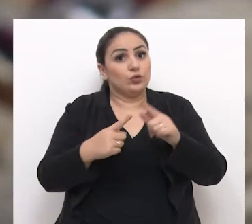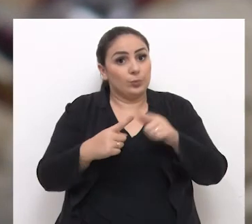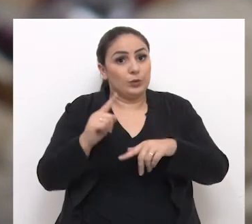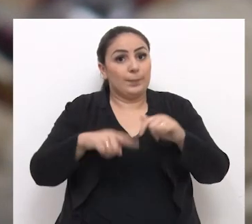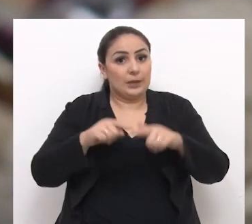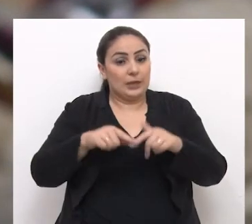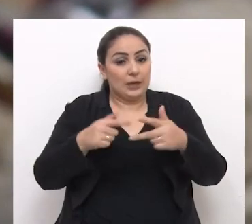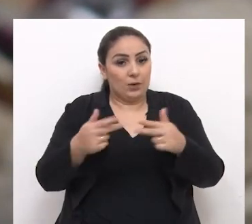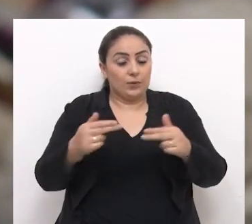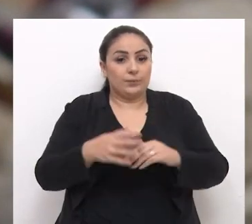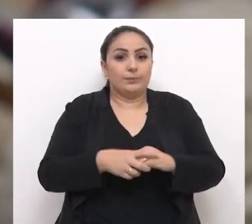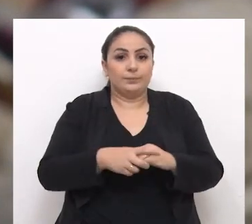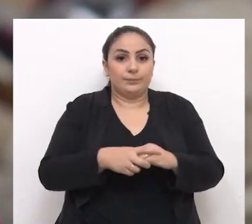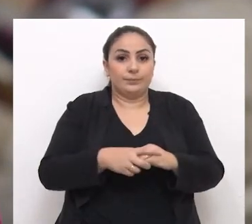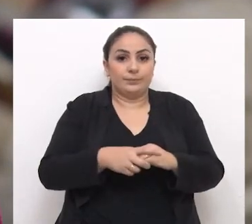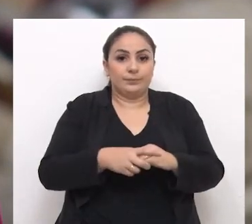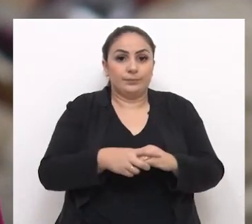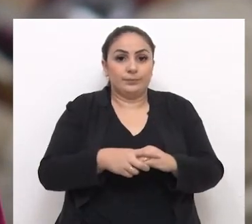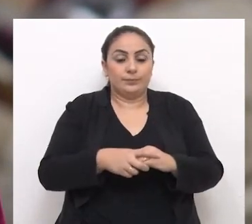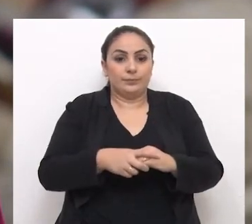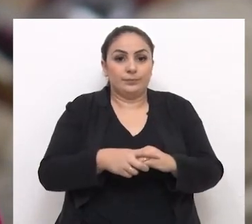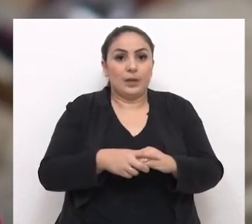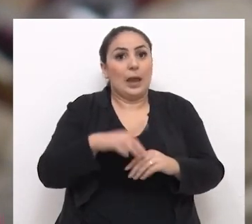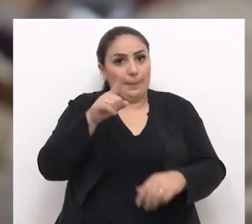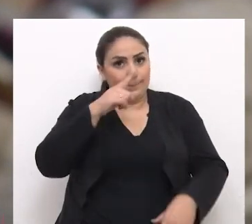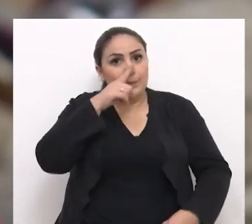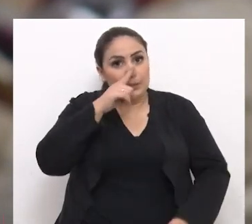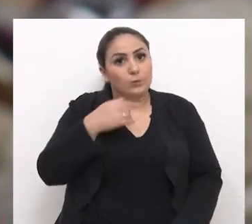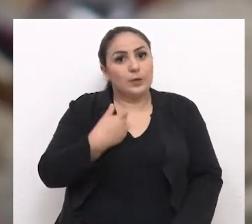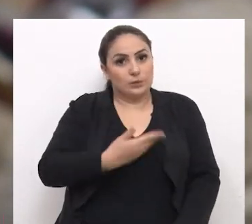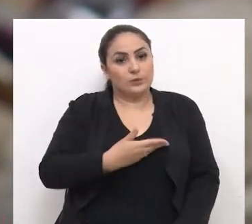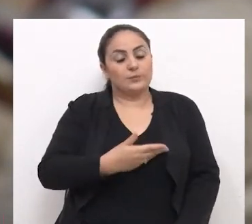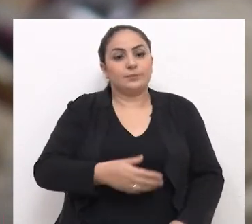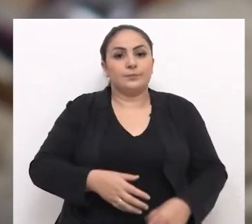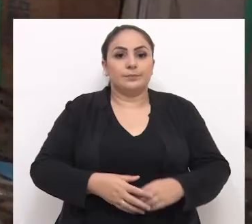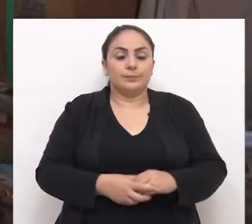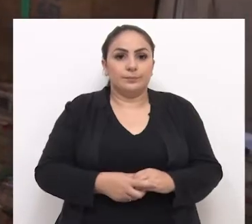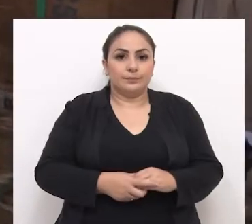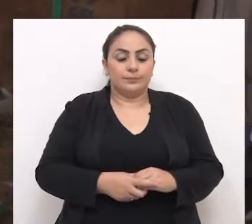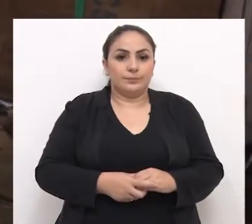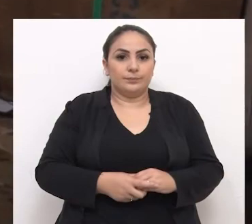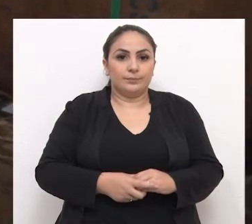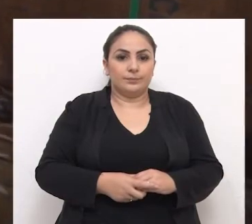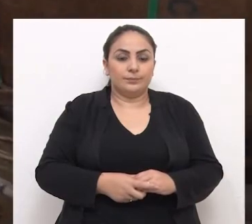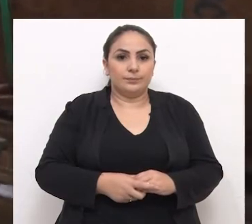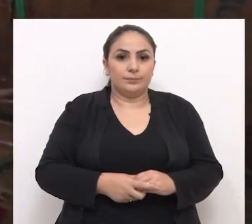com esse produto aí, que é perigo para nós.